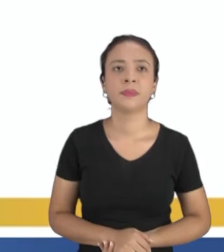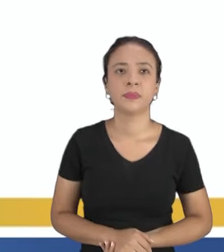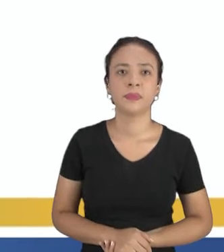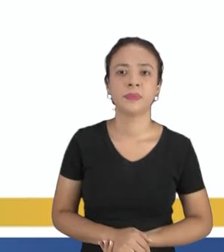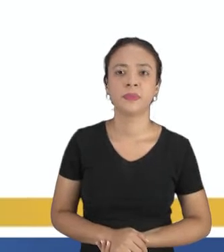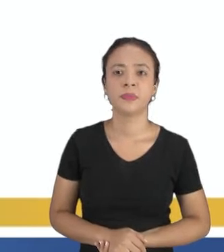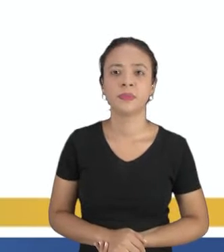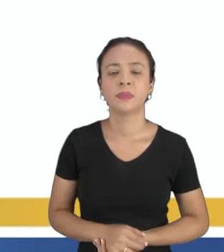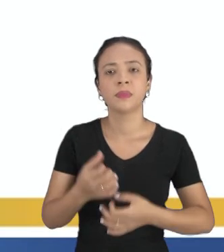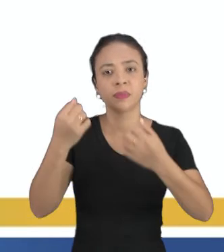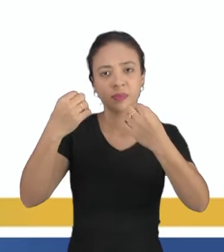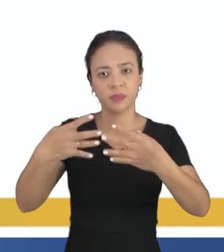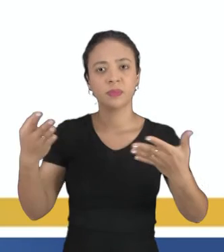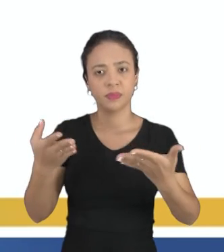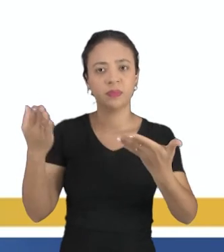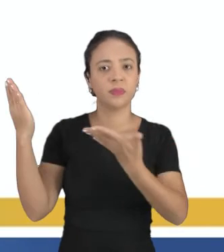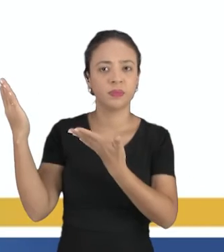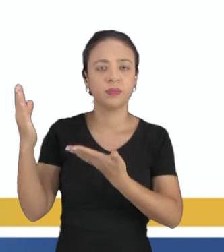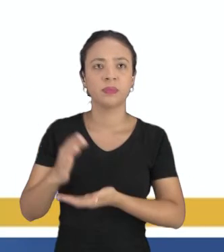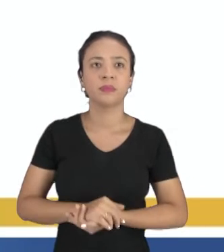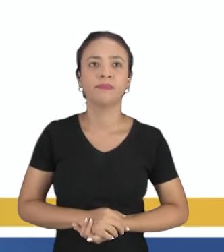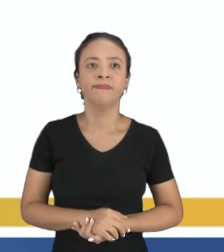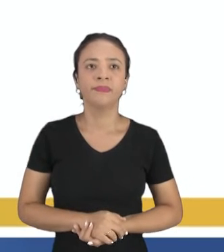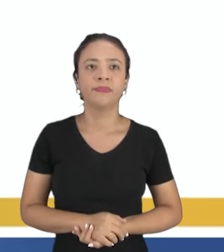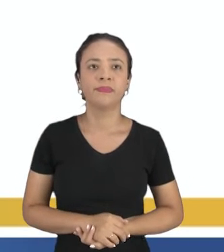eu deixei ela bem explicada para vocês.